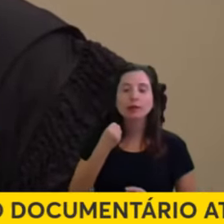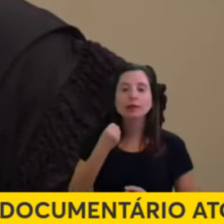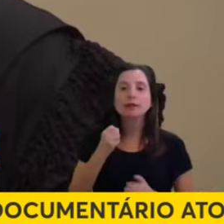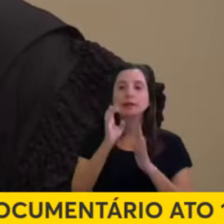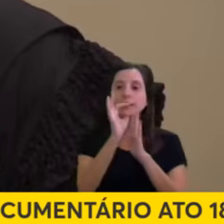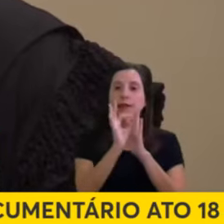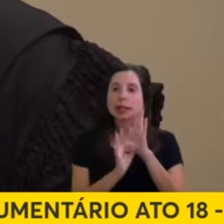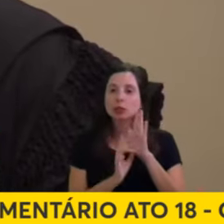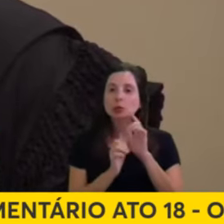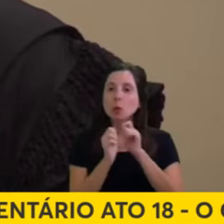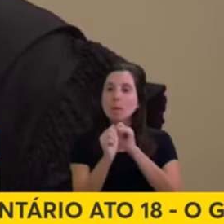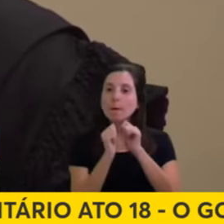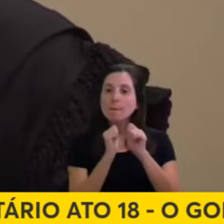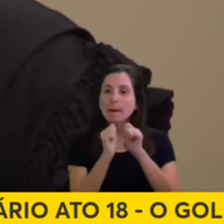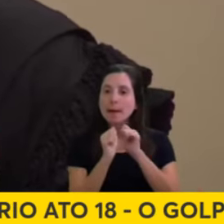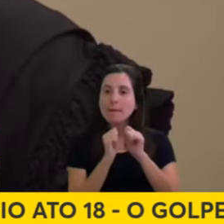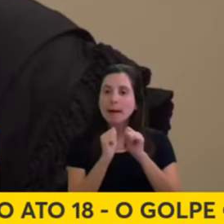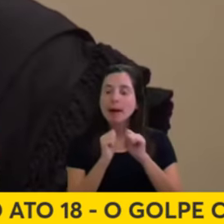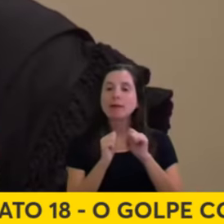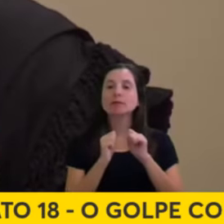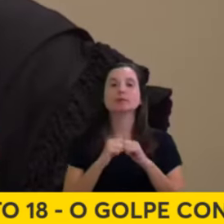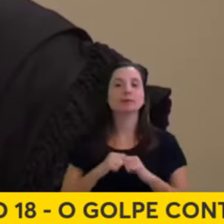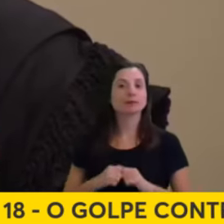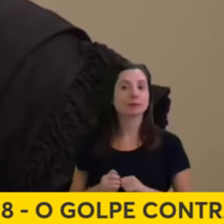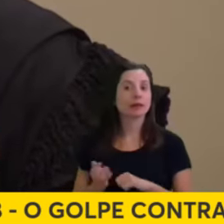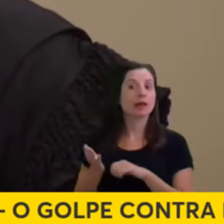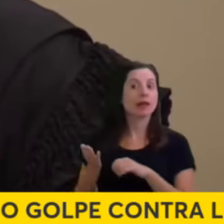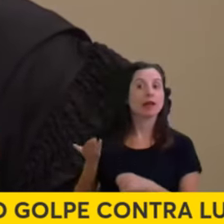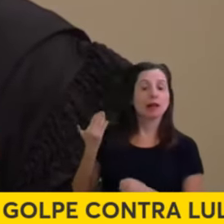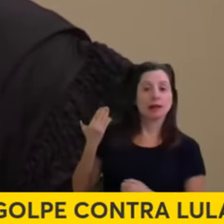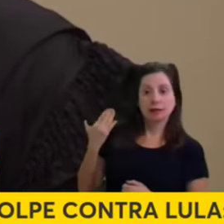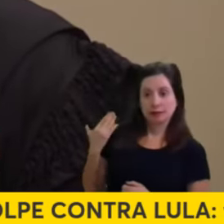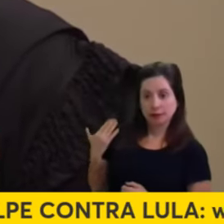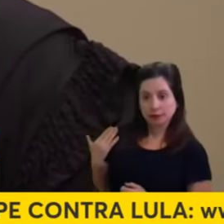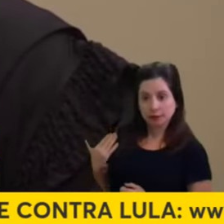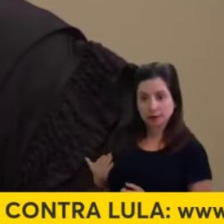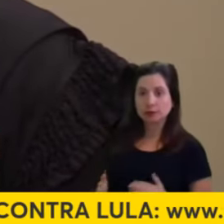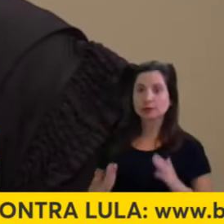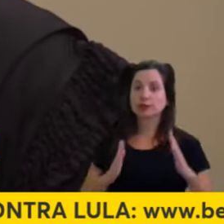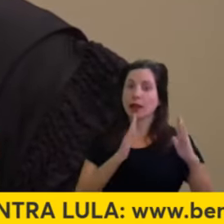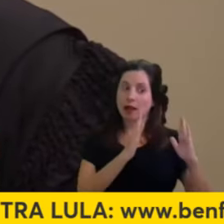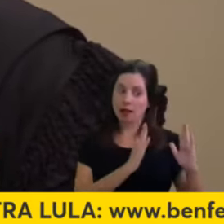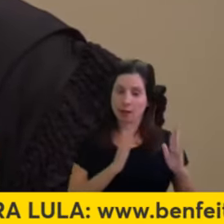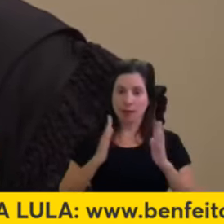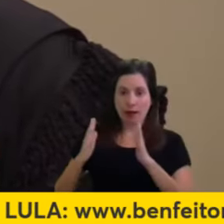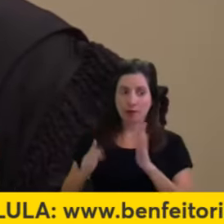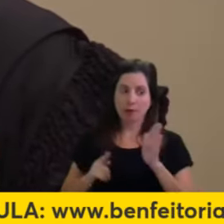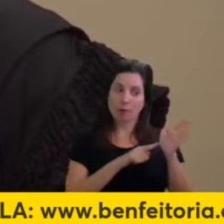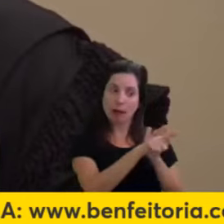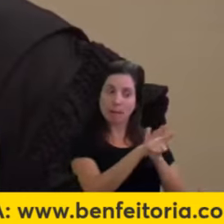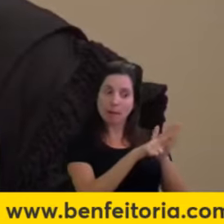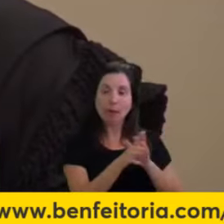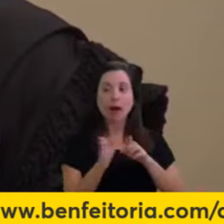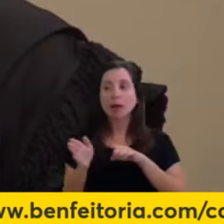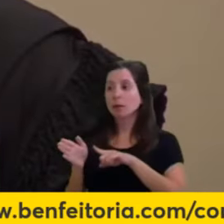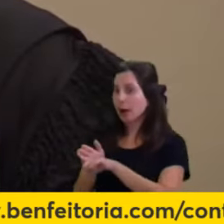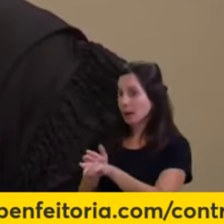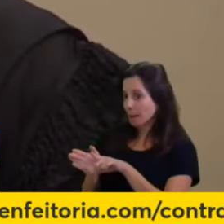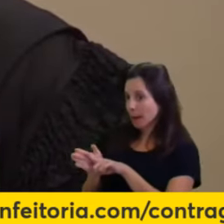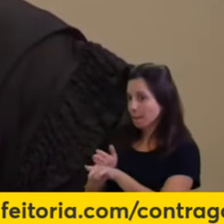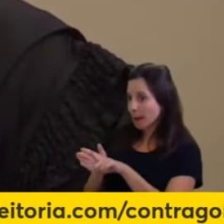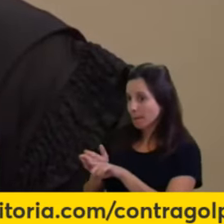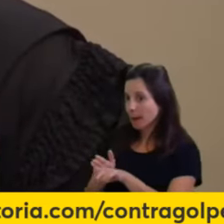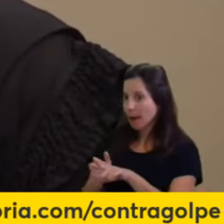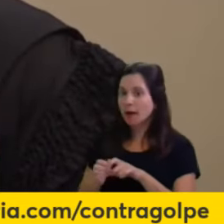E mais uma vez aqui se destaca que antes do da instrução as partes foram questionadas se haveria interesse em mais provas e expressamente